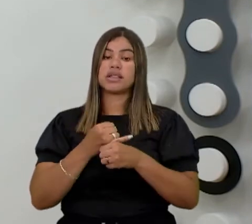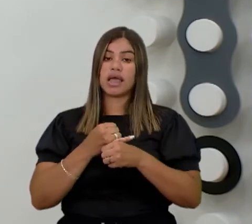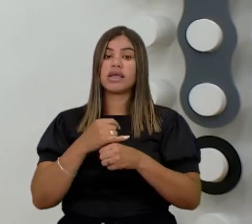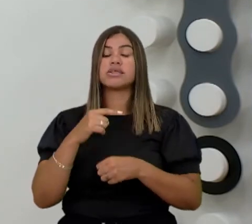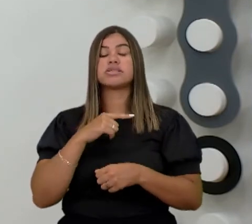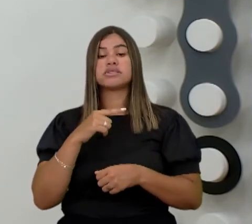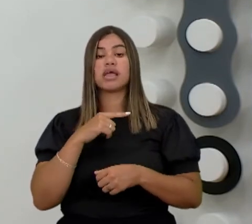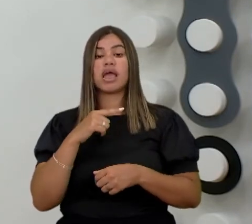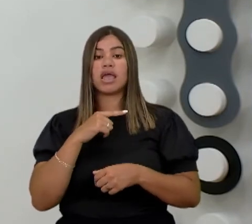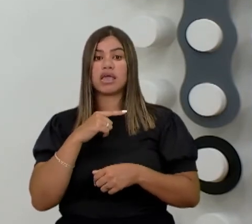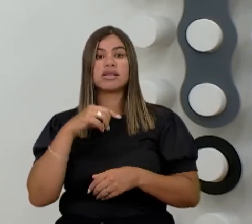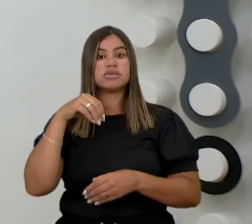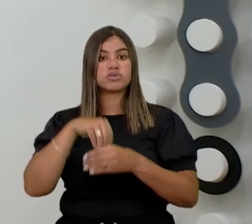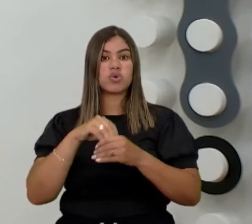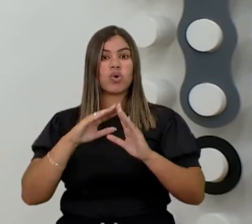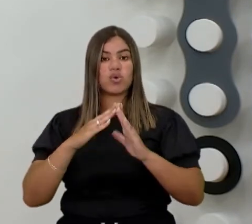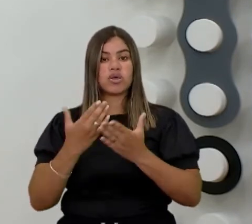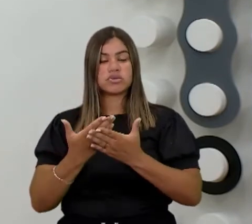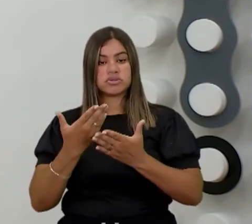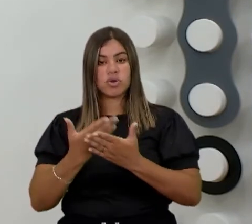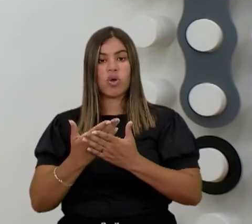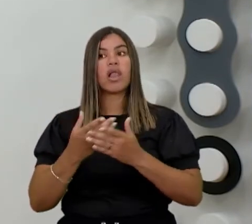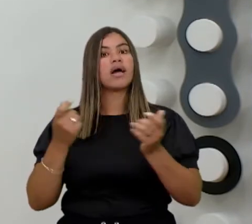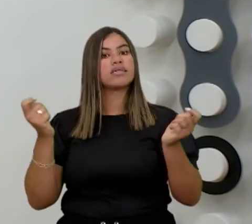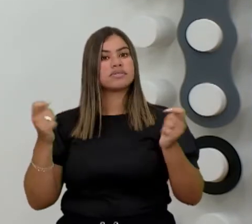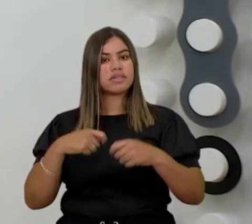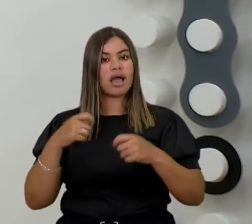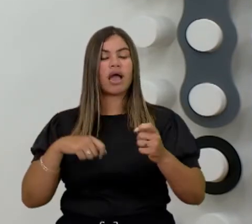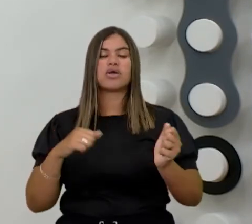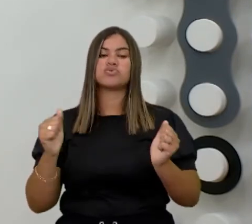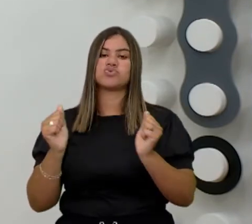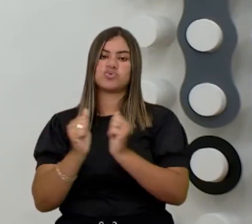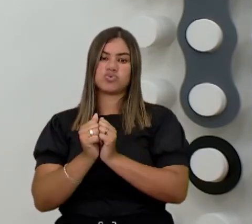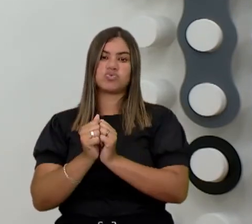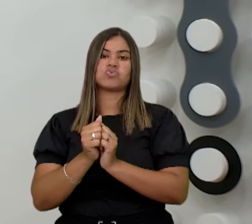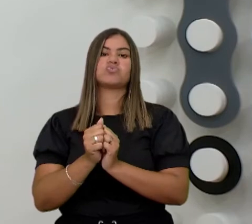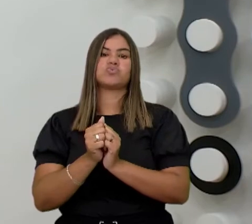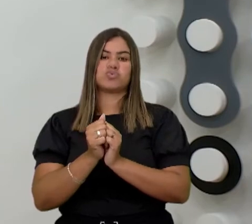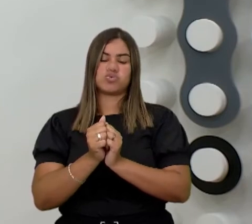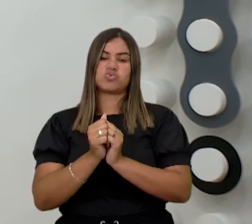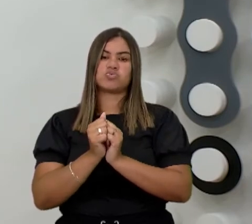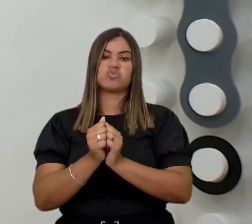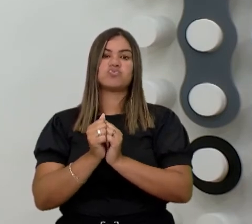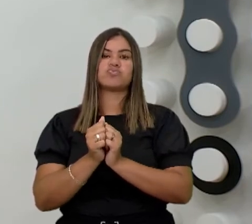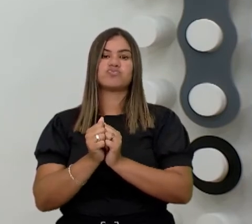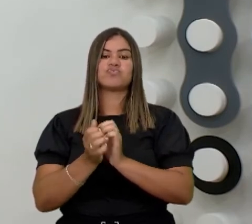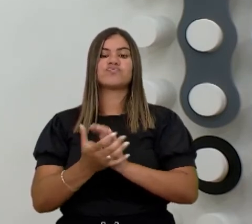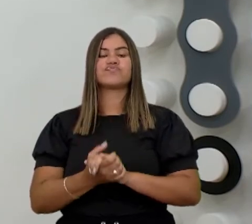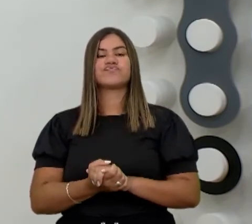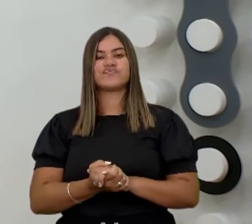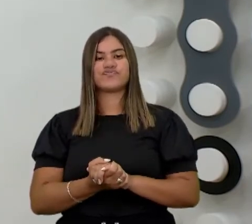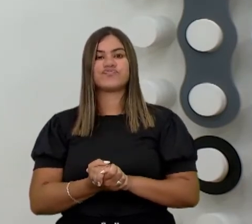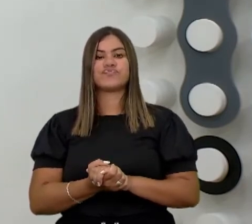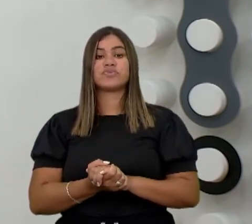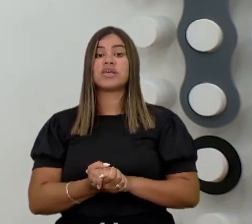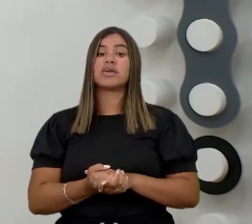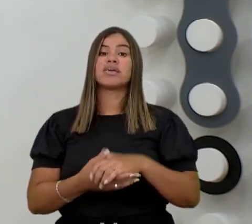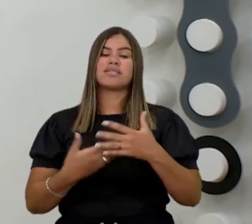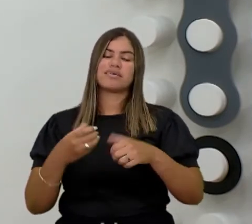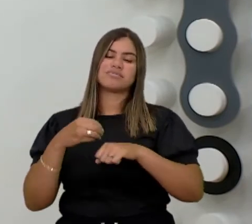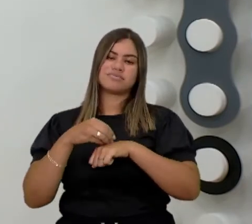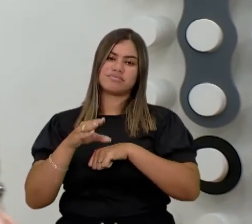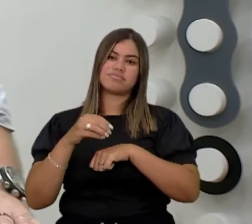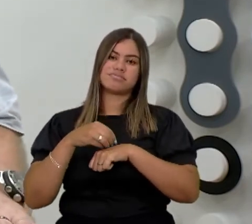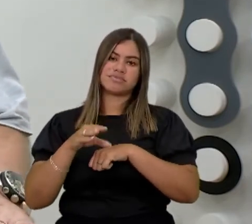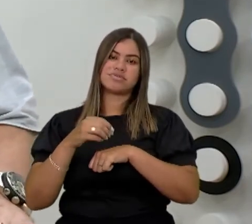sala de informática, dá para trabalhar lá já na aula de vocês. Então, né, isso aí é uma sugestão